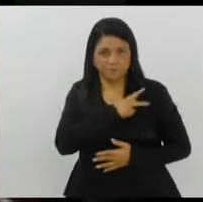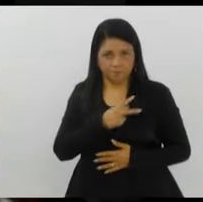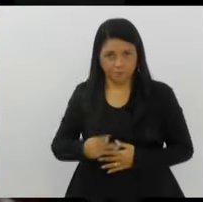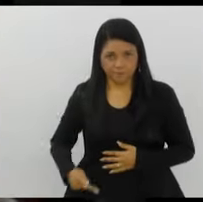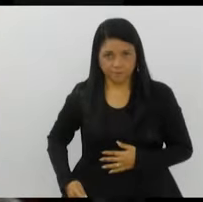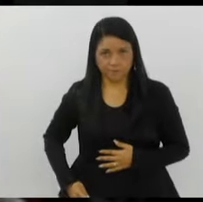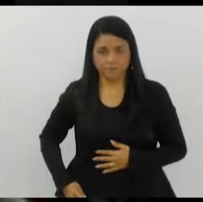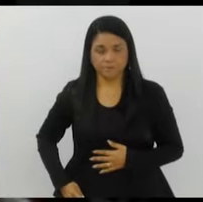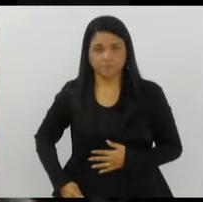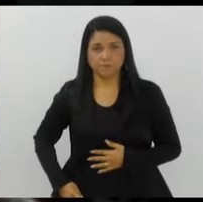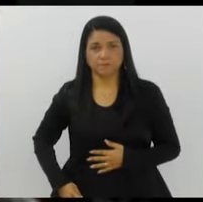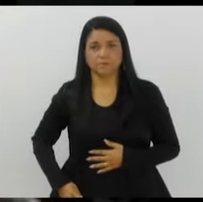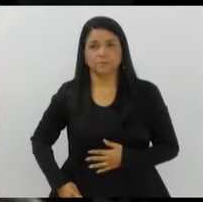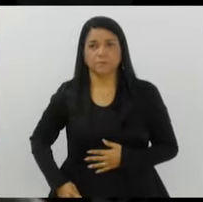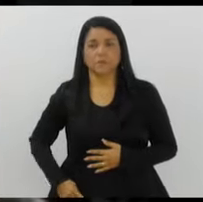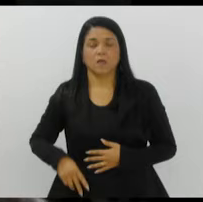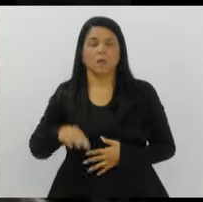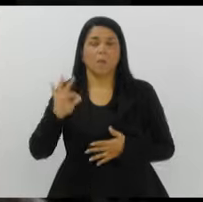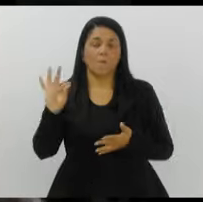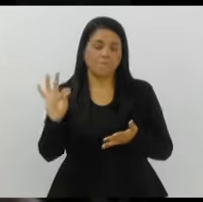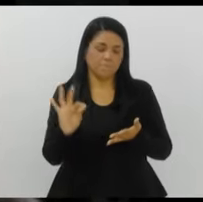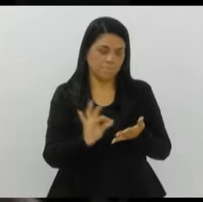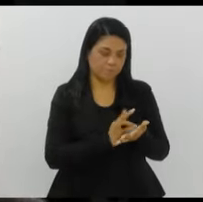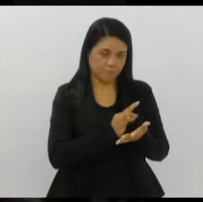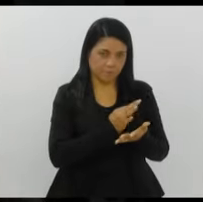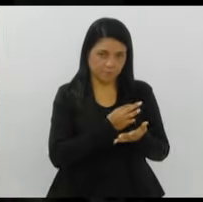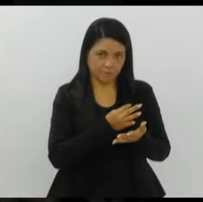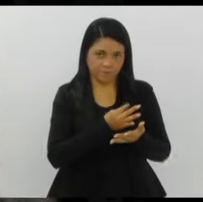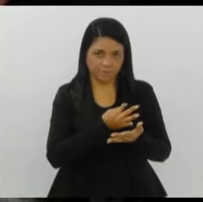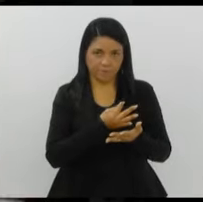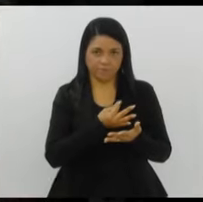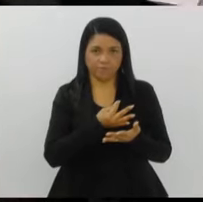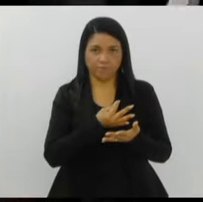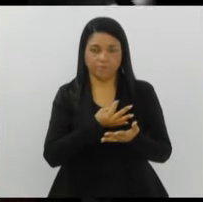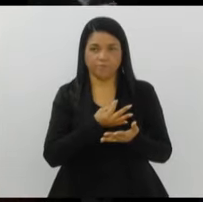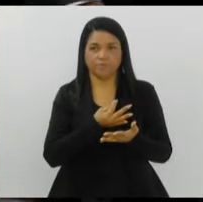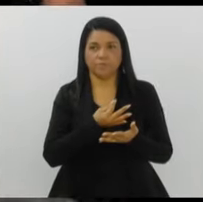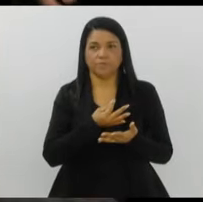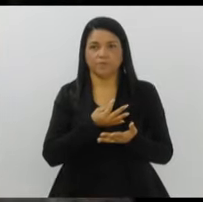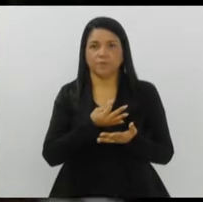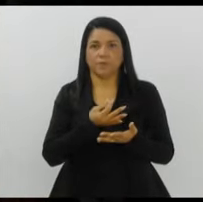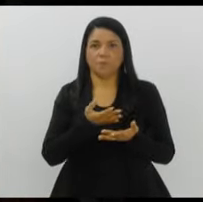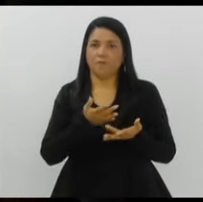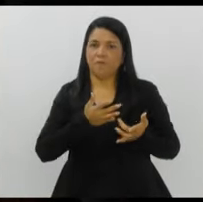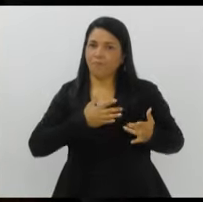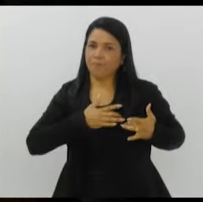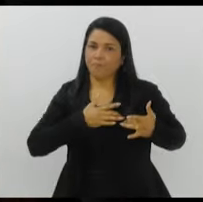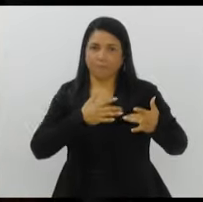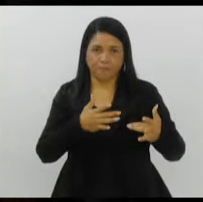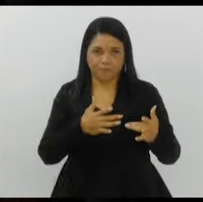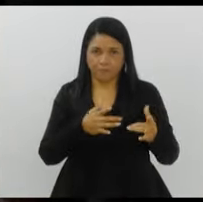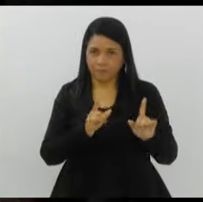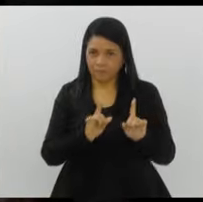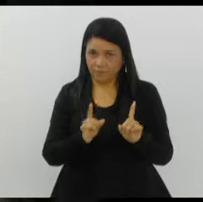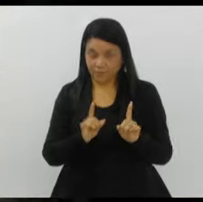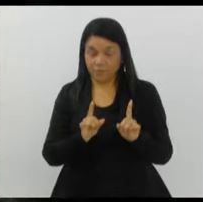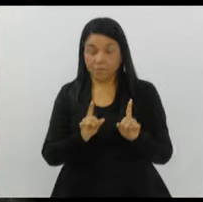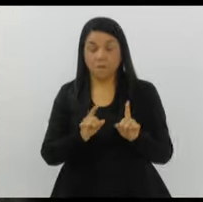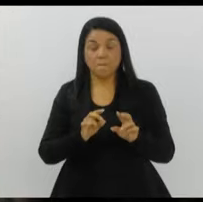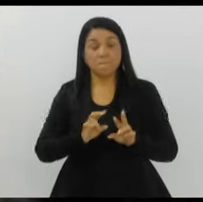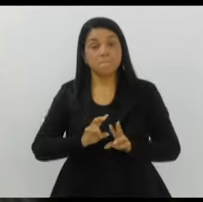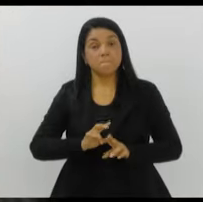evidentemente que não me inscrevi para hipotecar a solidariedade, mas